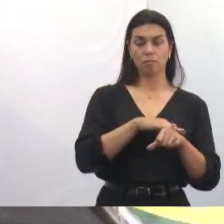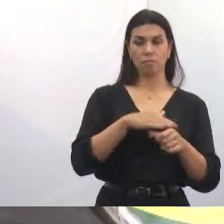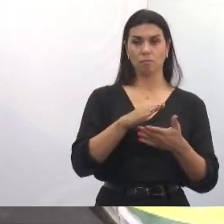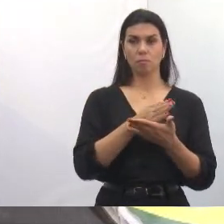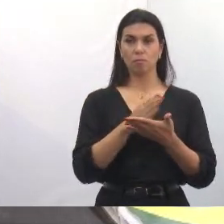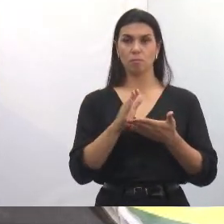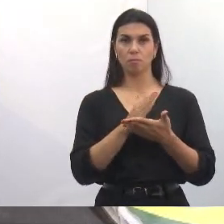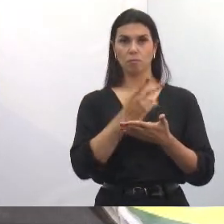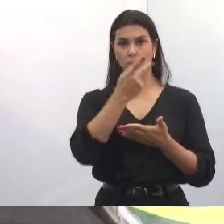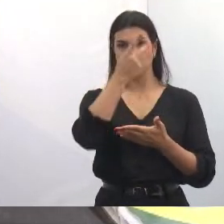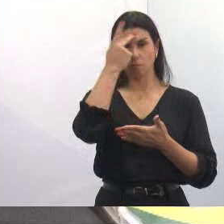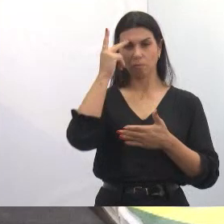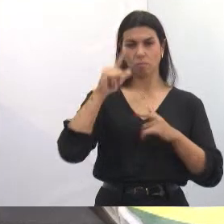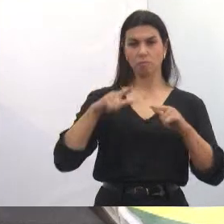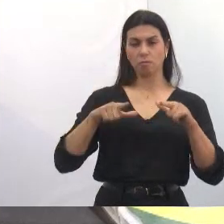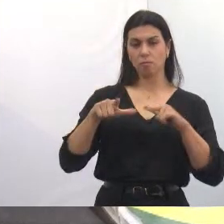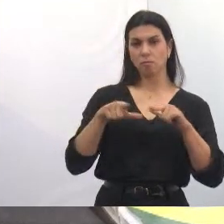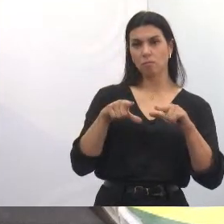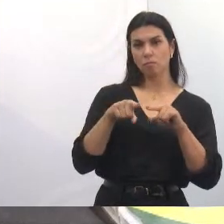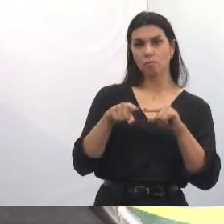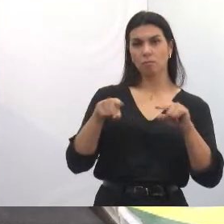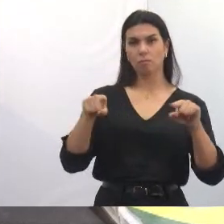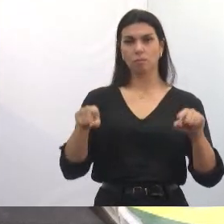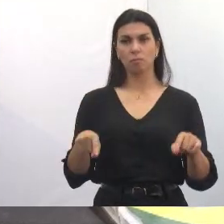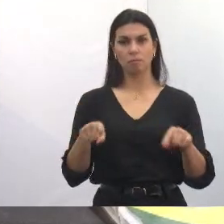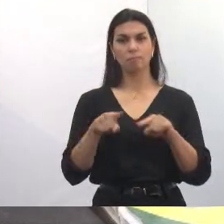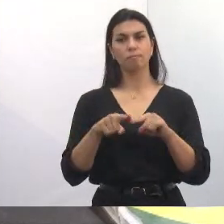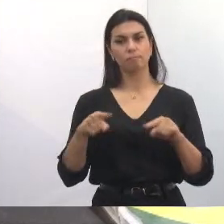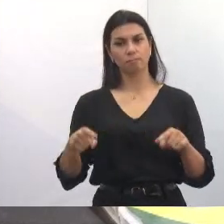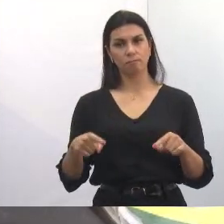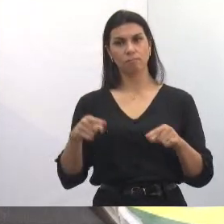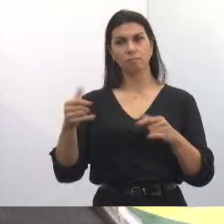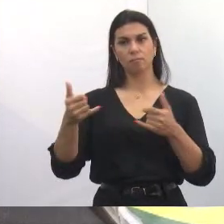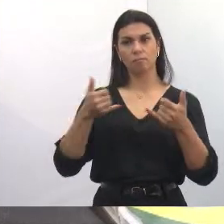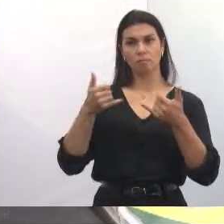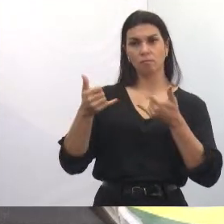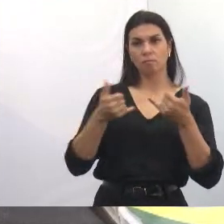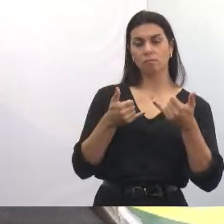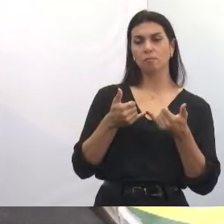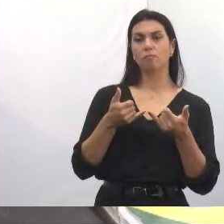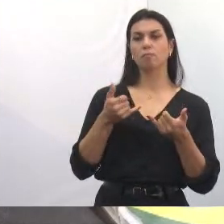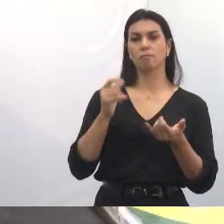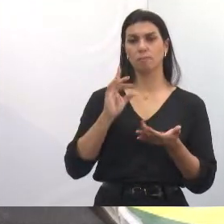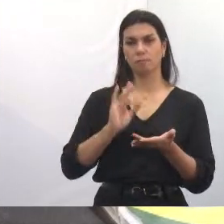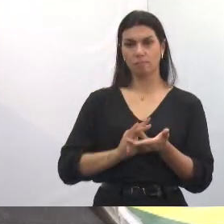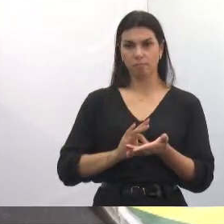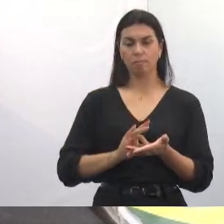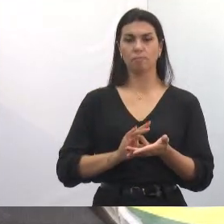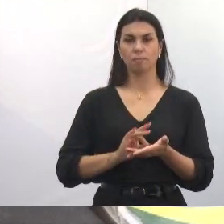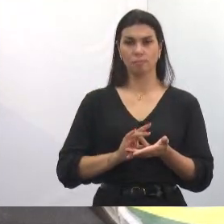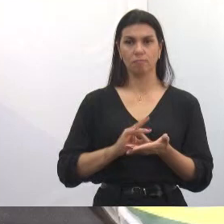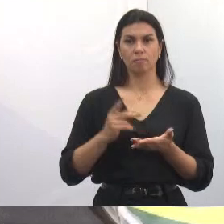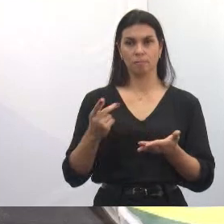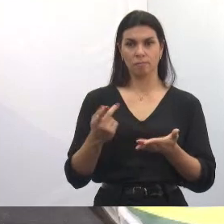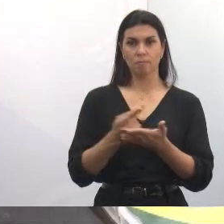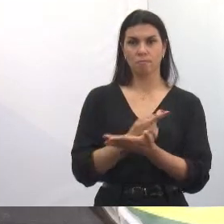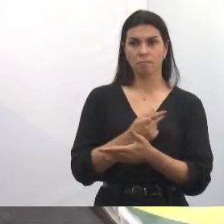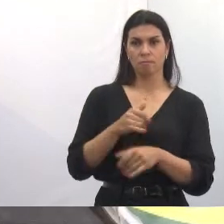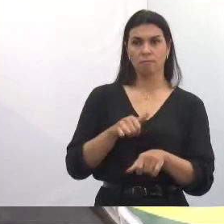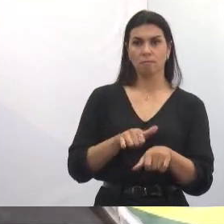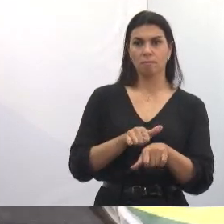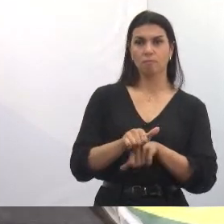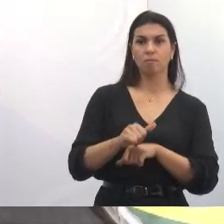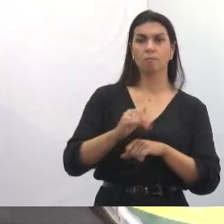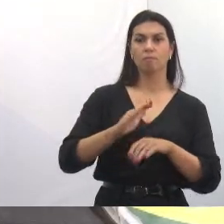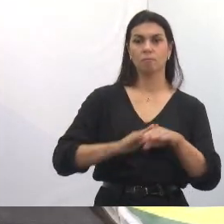servidores e eu constatei que, de fato, isso está acontecendo, mas eu não tenho um número preciso para poder fazer